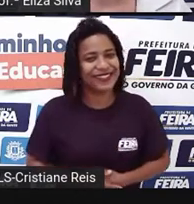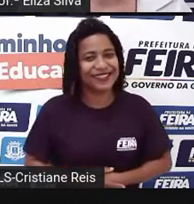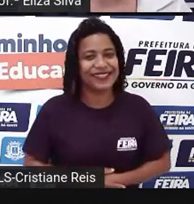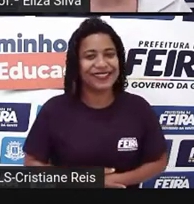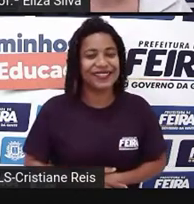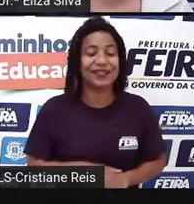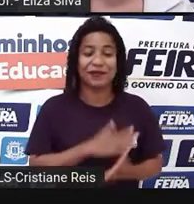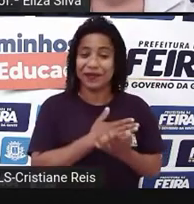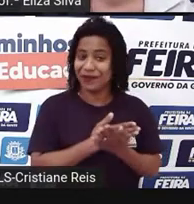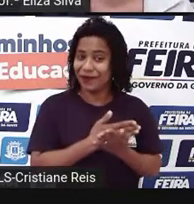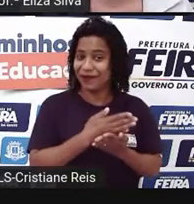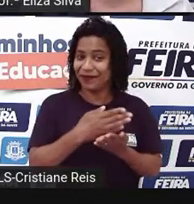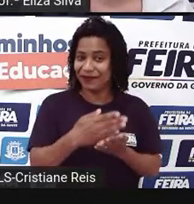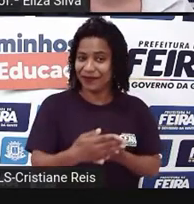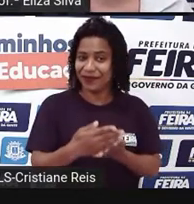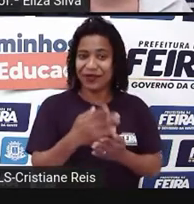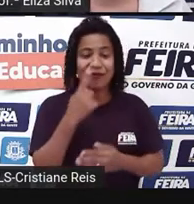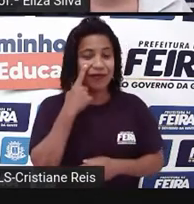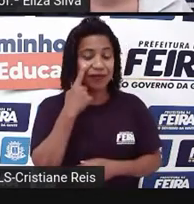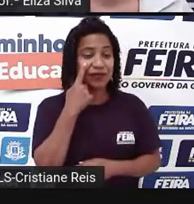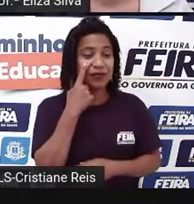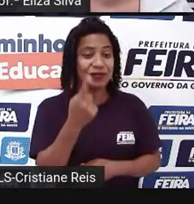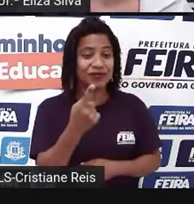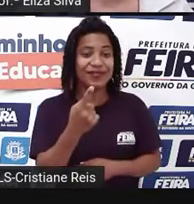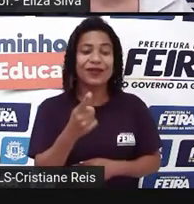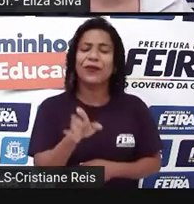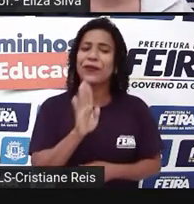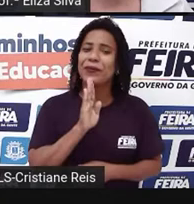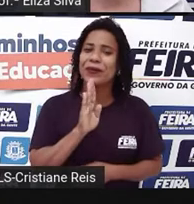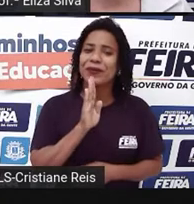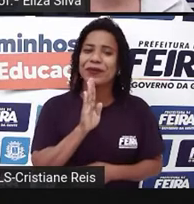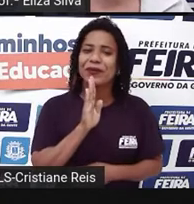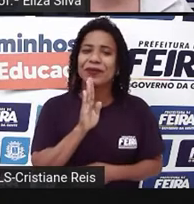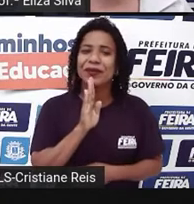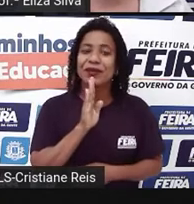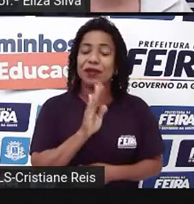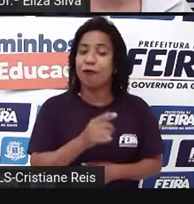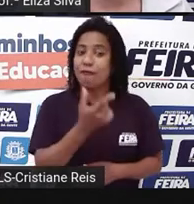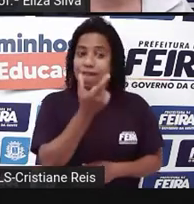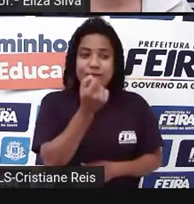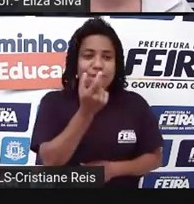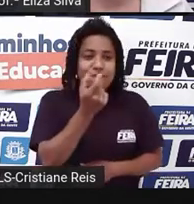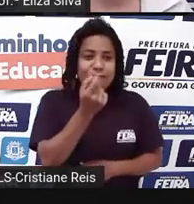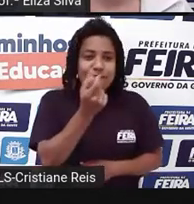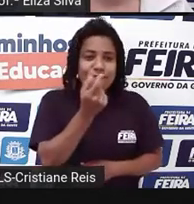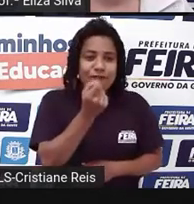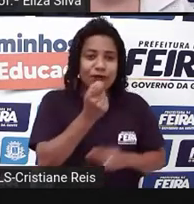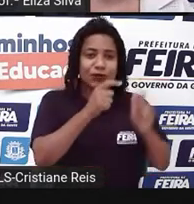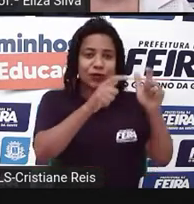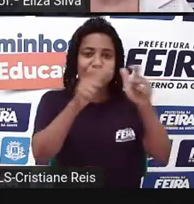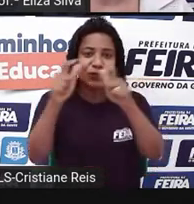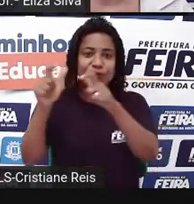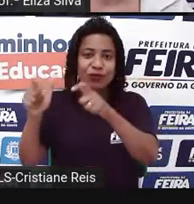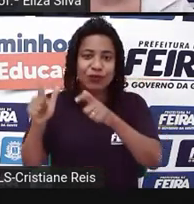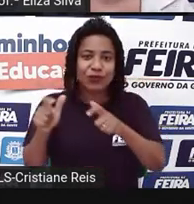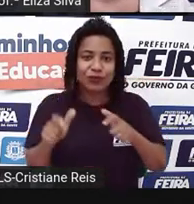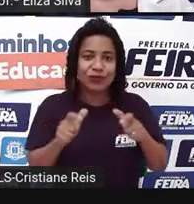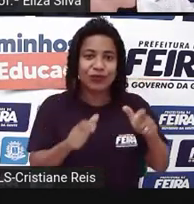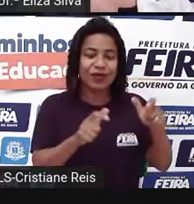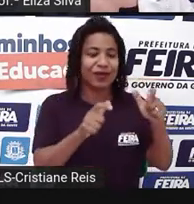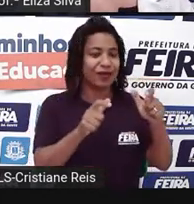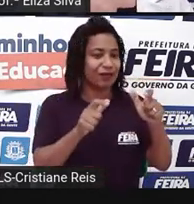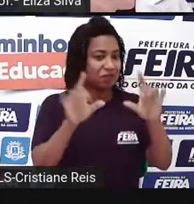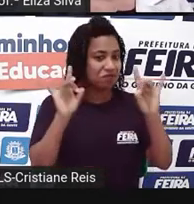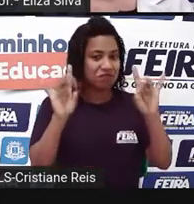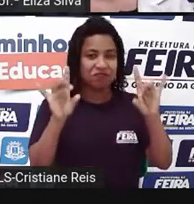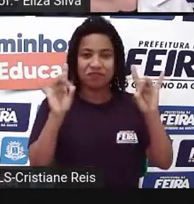Para começar, vamos conhecer os 20 lugares, segundo, né?